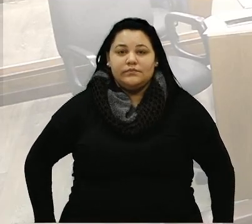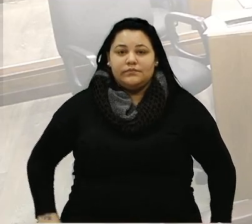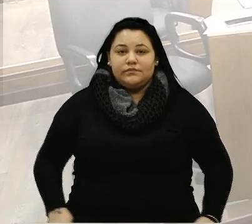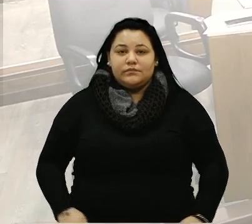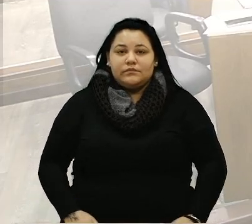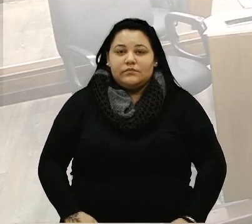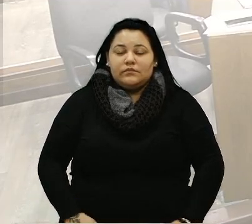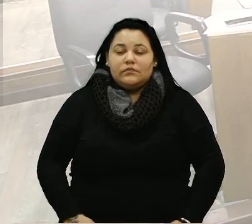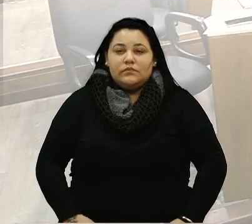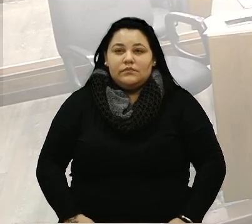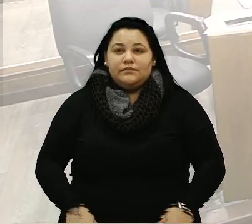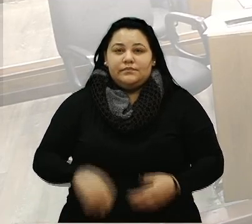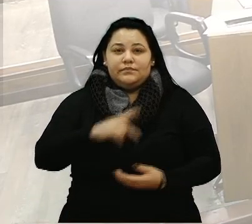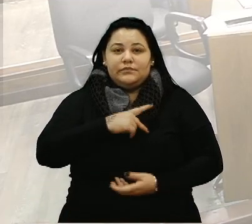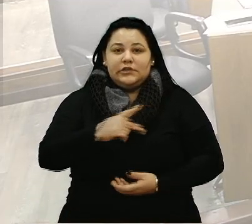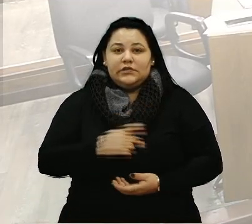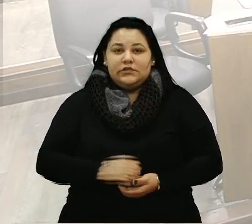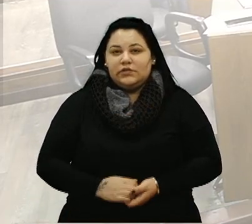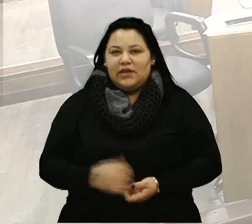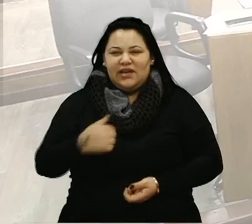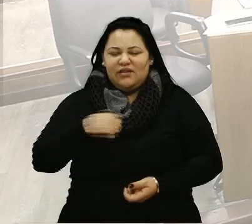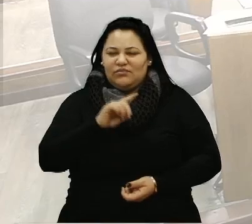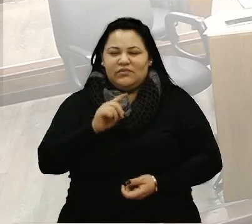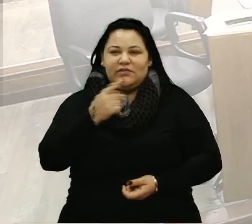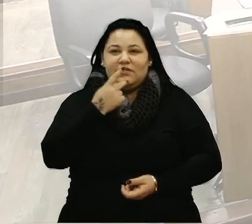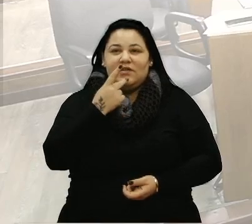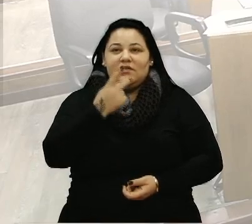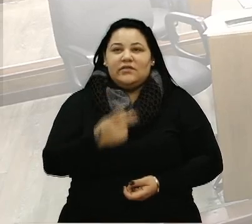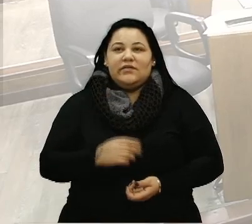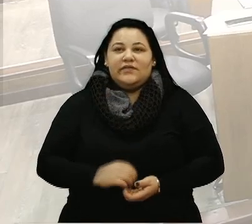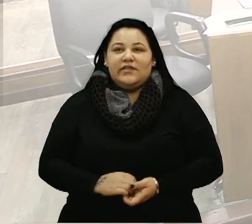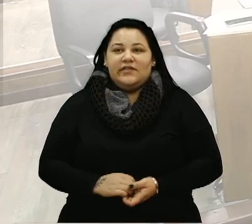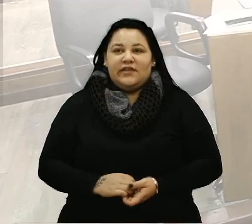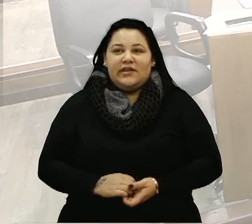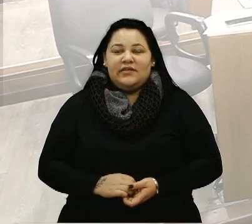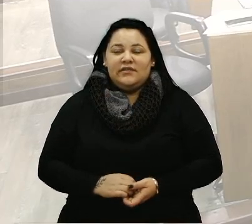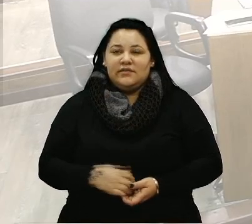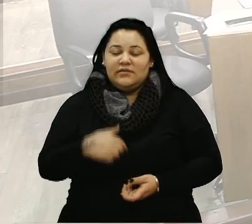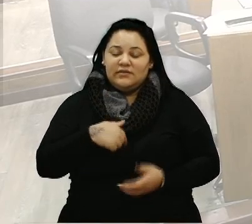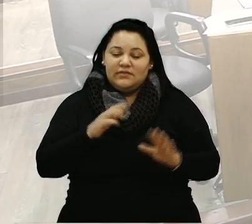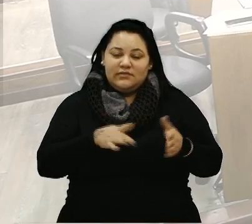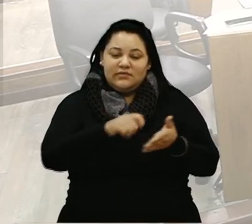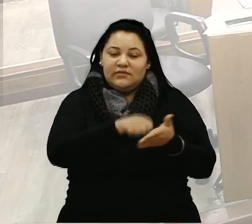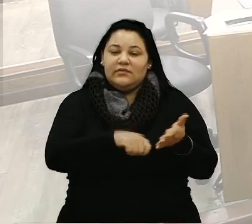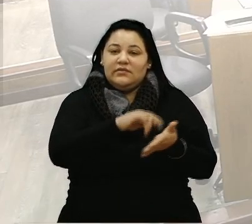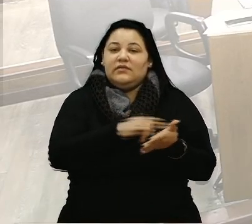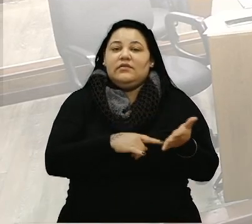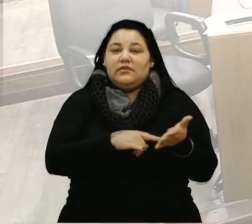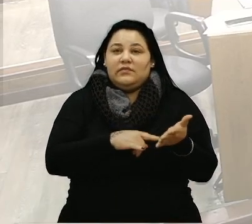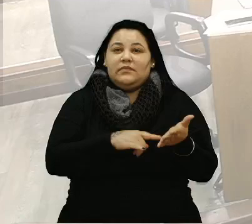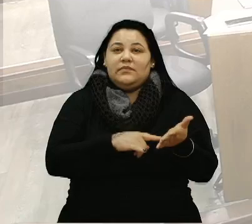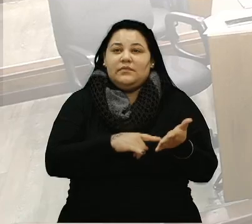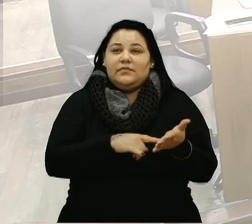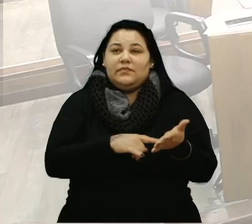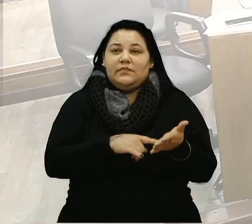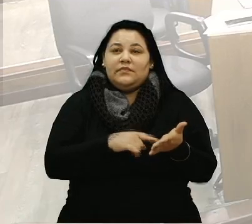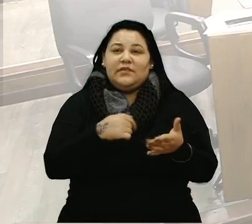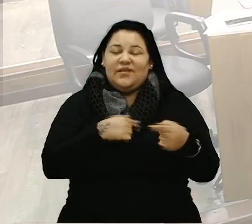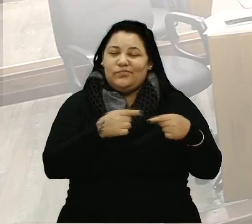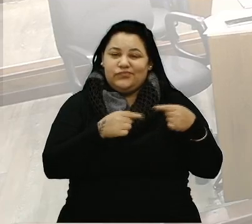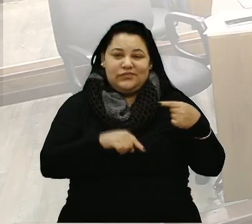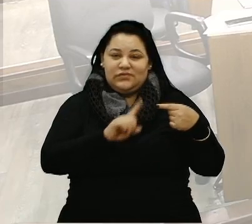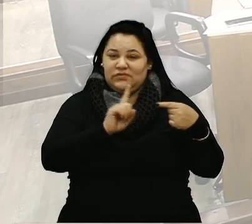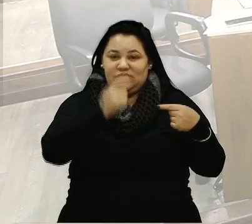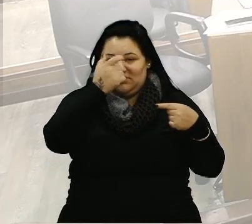Senhora presidente, eu não ia me manifestar, apesar de ter assinado a moção, porque julgo que não foi correto aquilo que